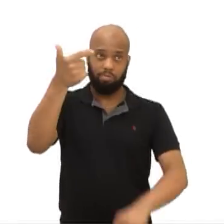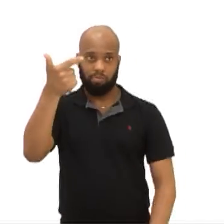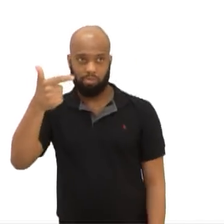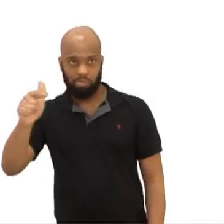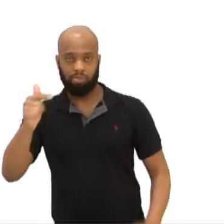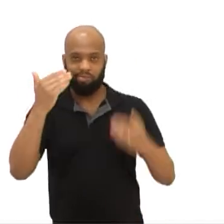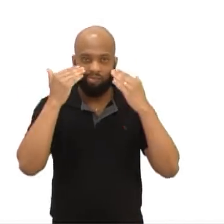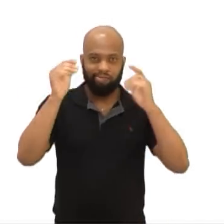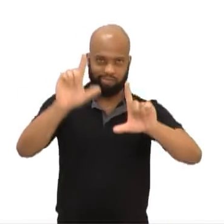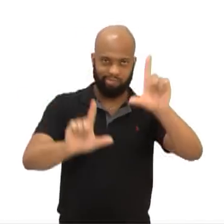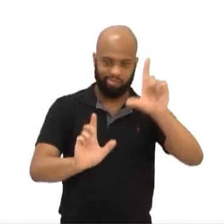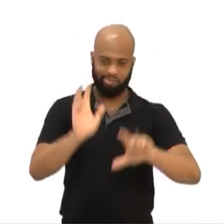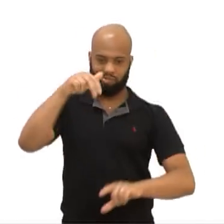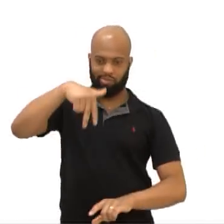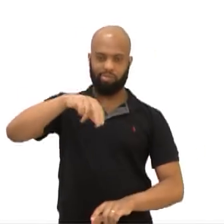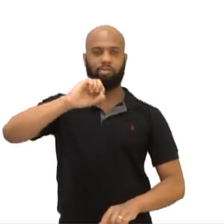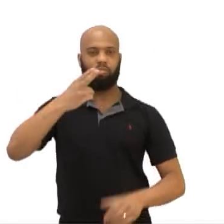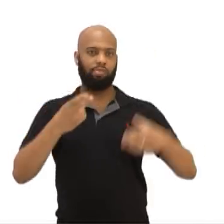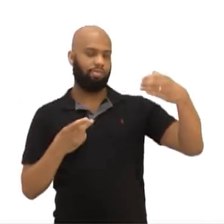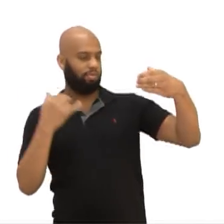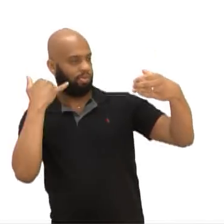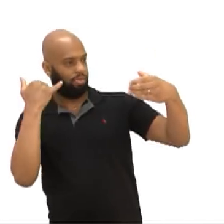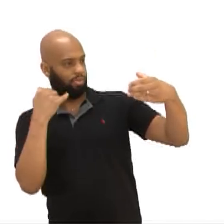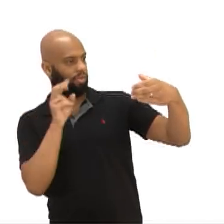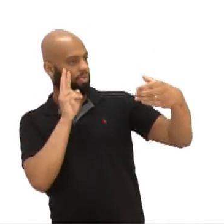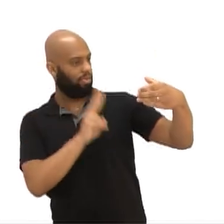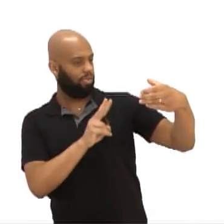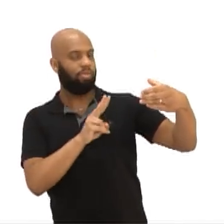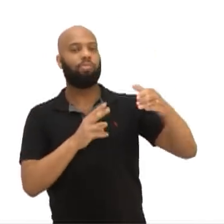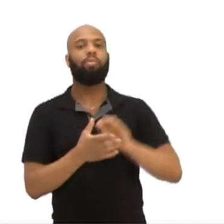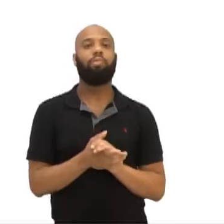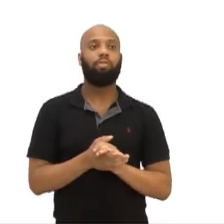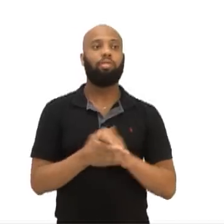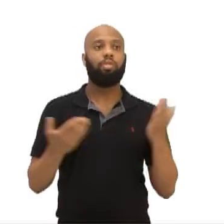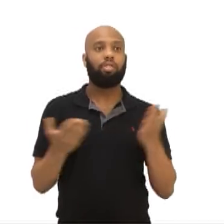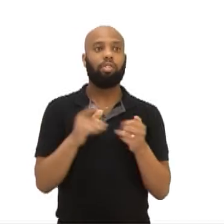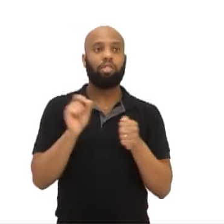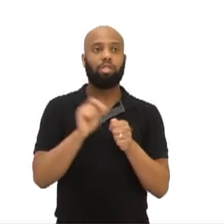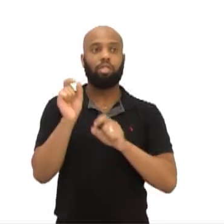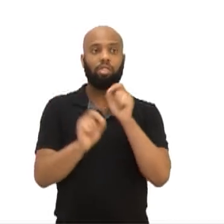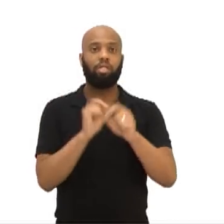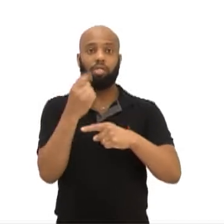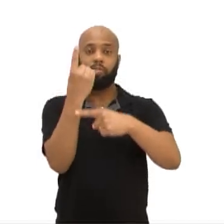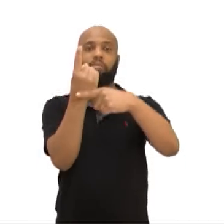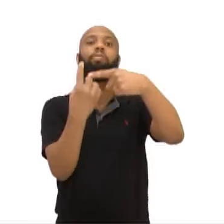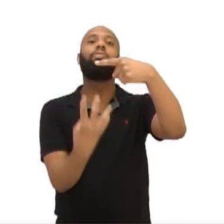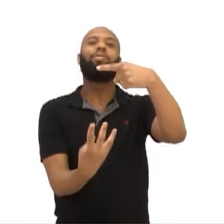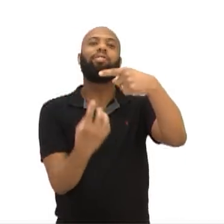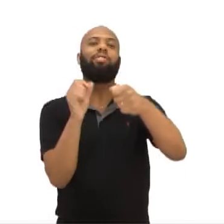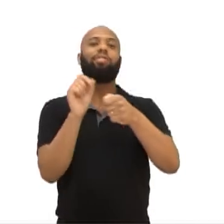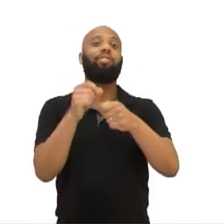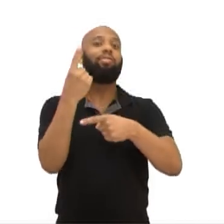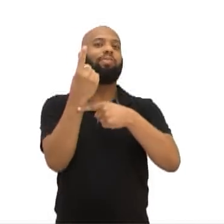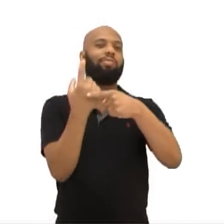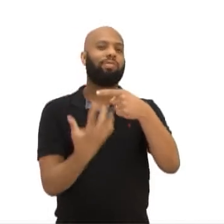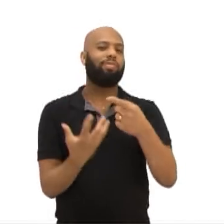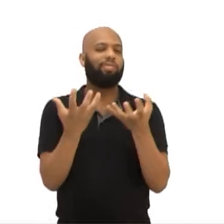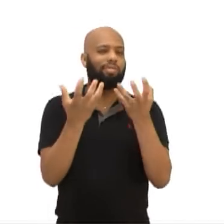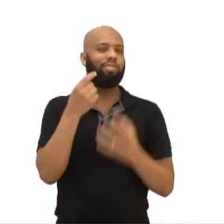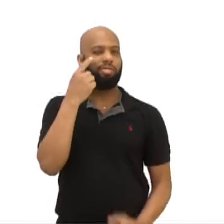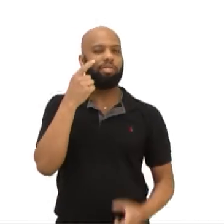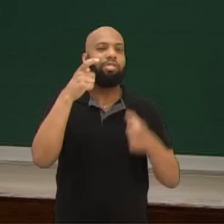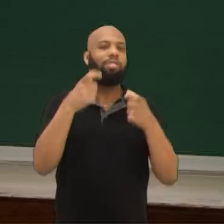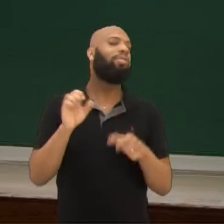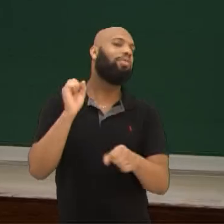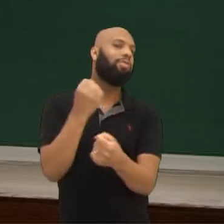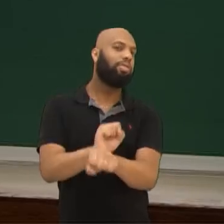pé em frente à sua TV ou ao celular que você está assistindo a aula e gire 1/4 da volta. Em que